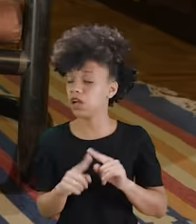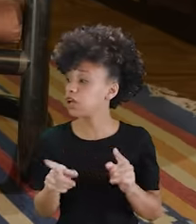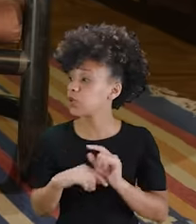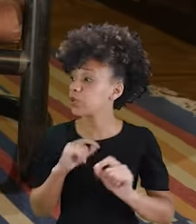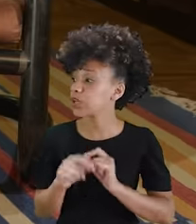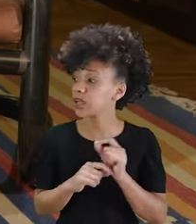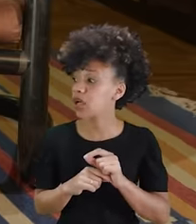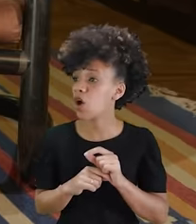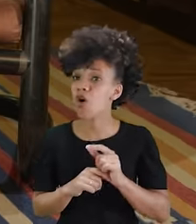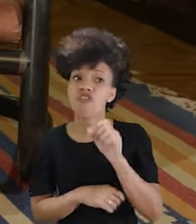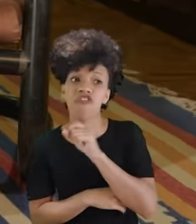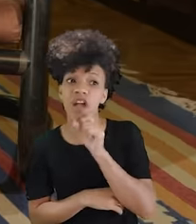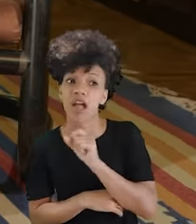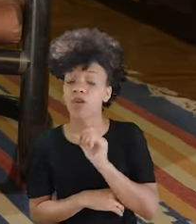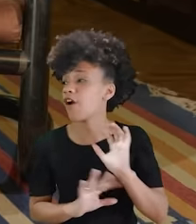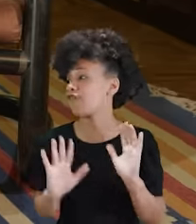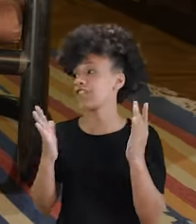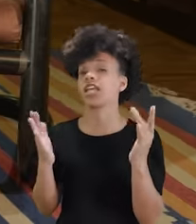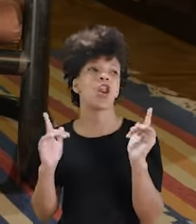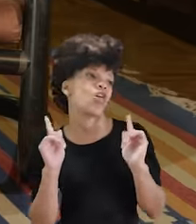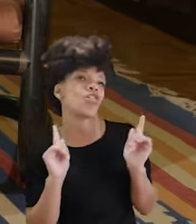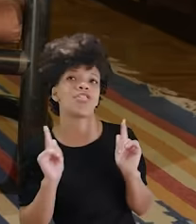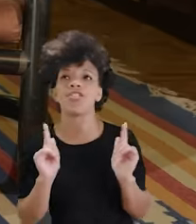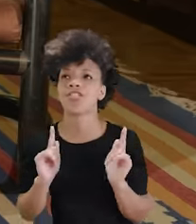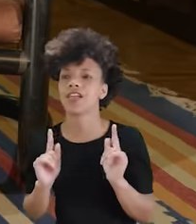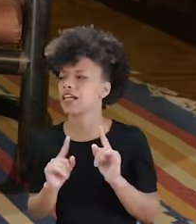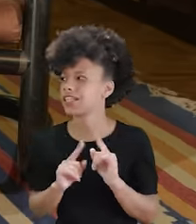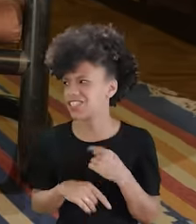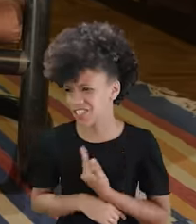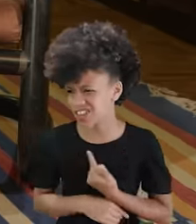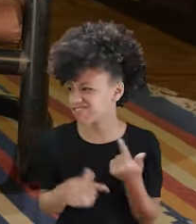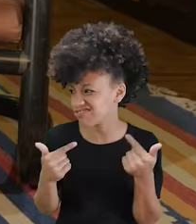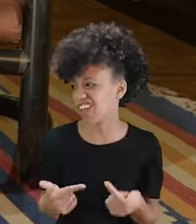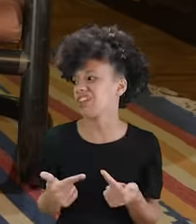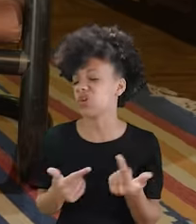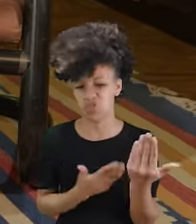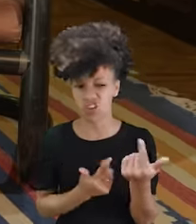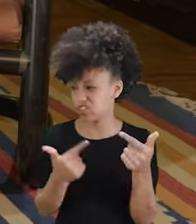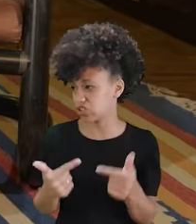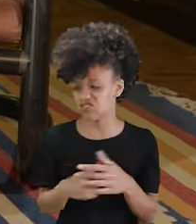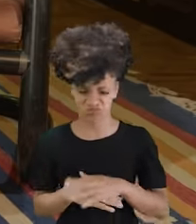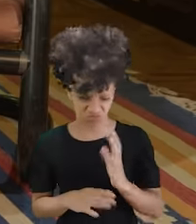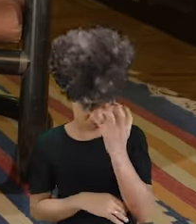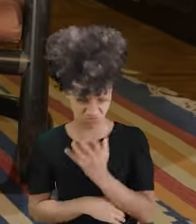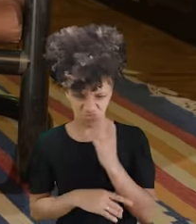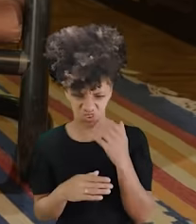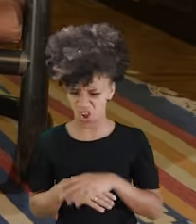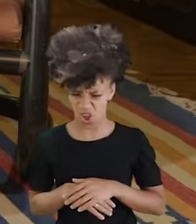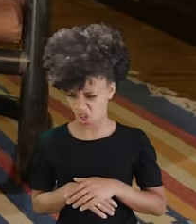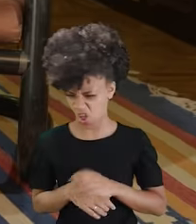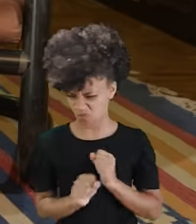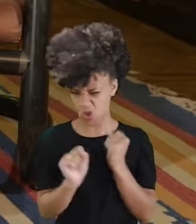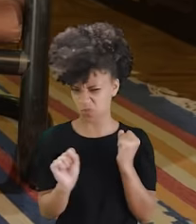estressado e o velho brasileiro é o festeiro é o politicamente incorreto é o zueira e a gente ficou um chato o jovem chato aqui ó